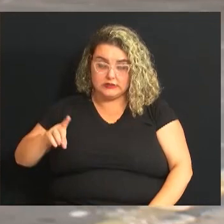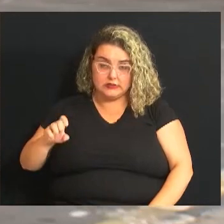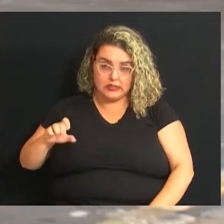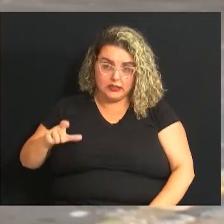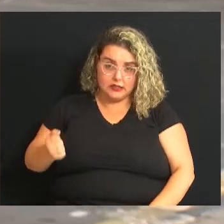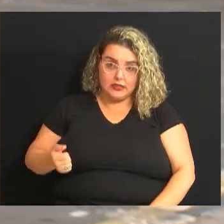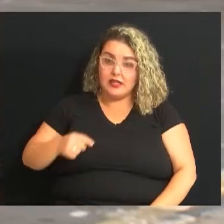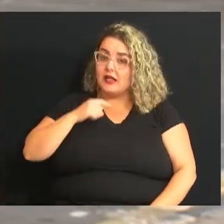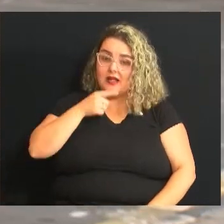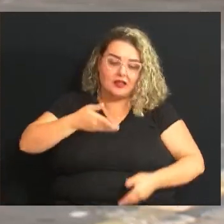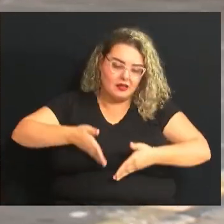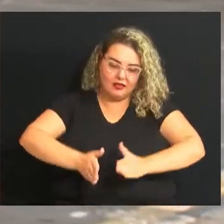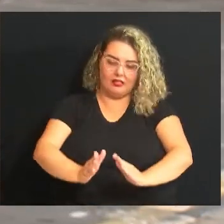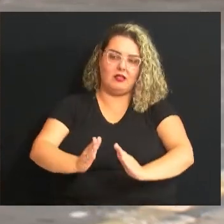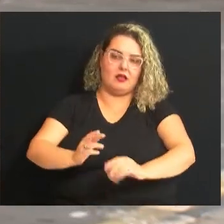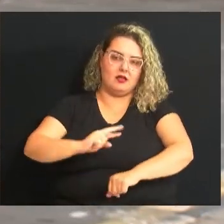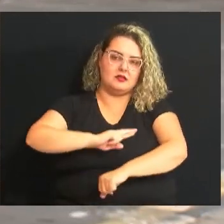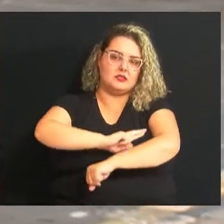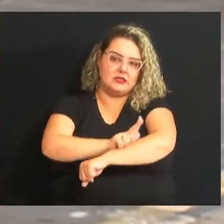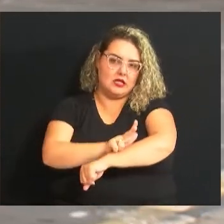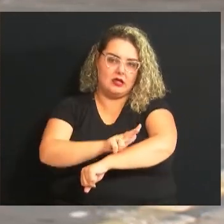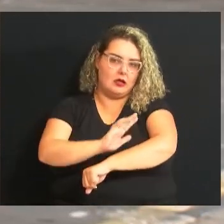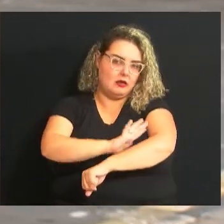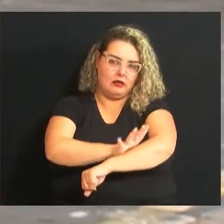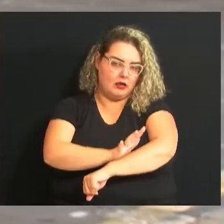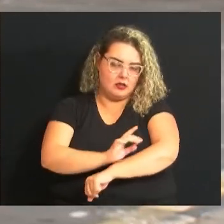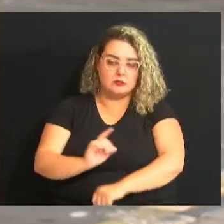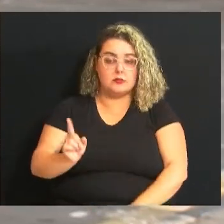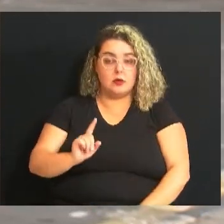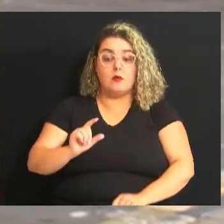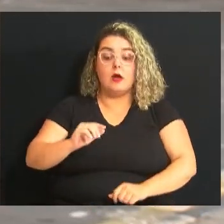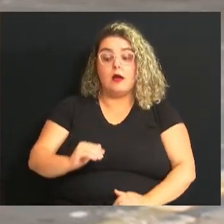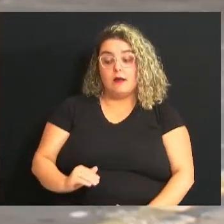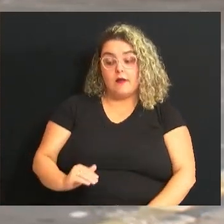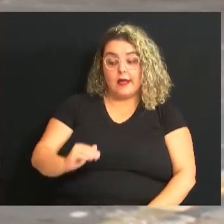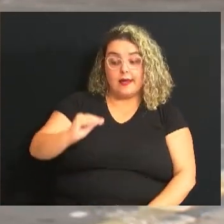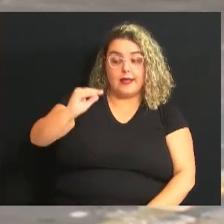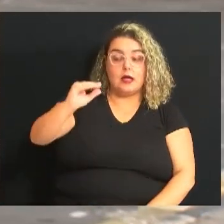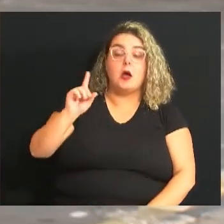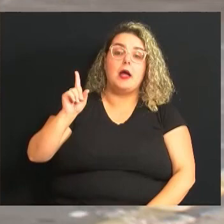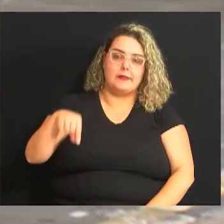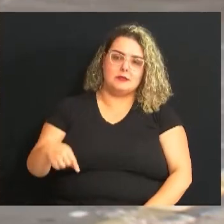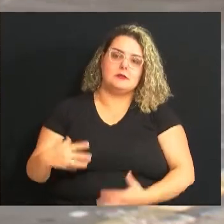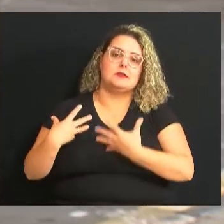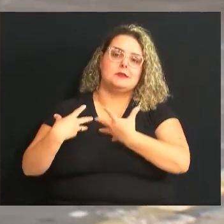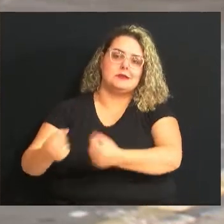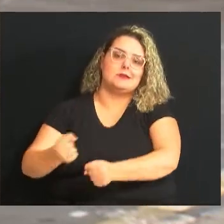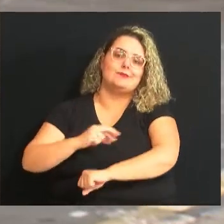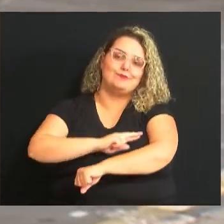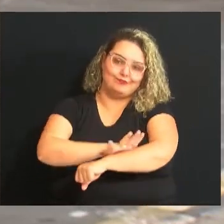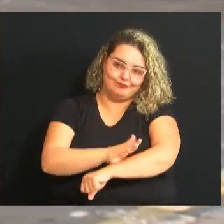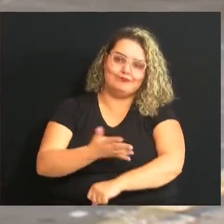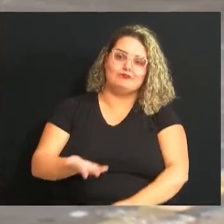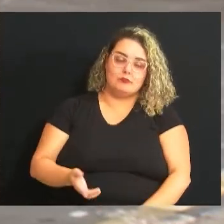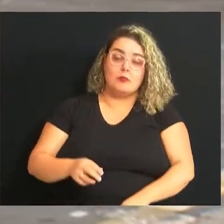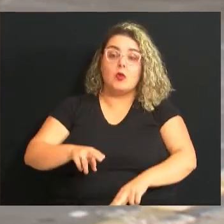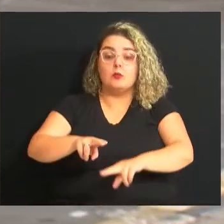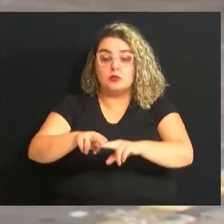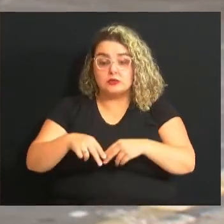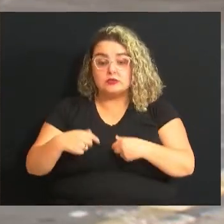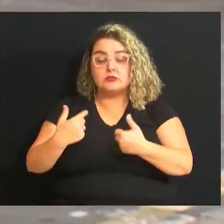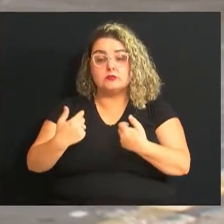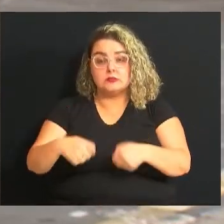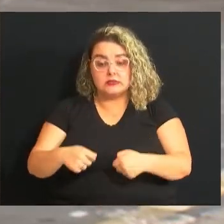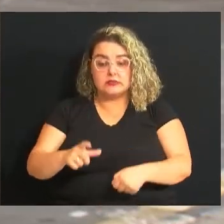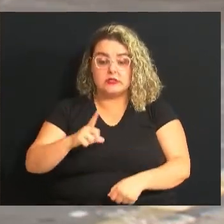nasce racista. As pessoas tornam-se racistas e, portanto, tem que ter um processo pedagógico,